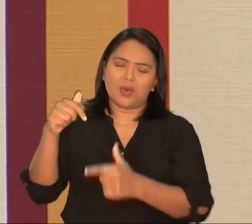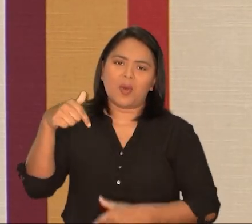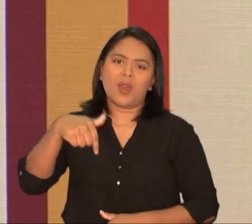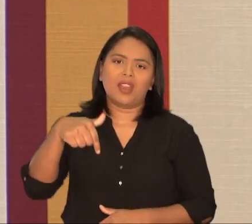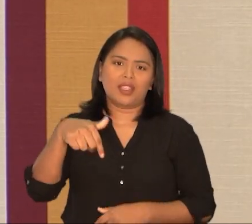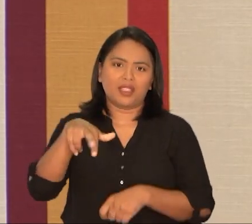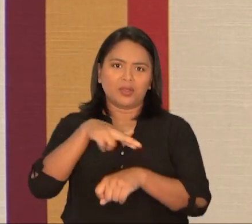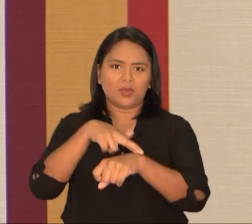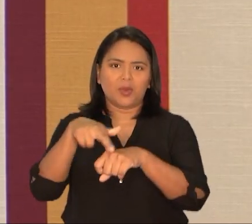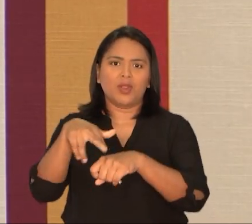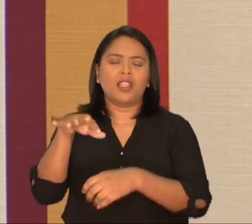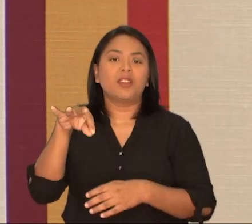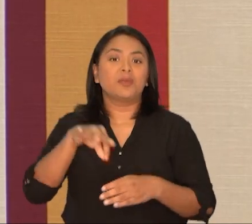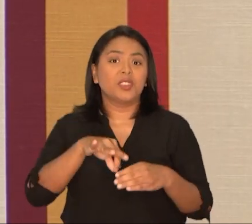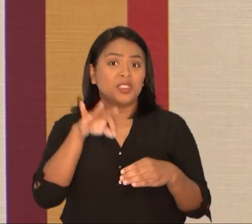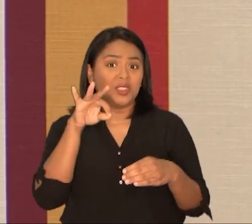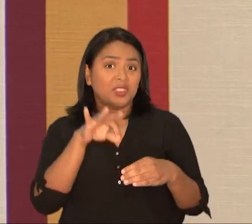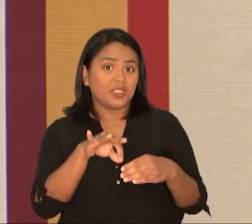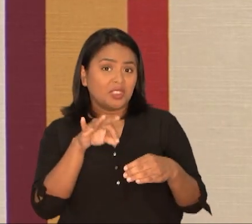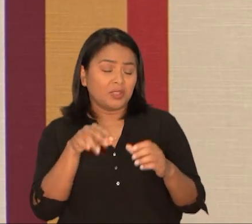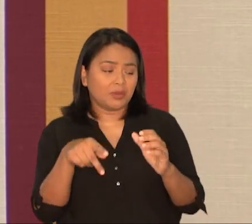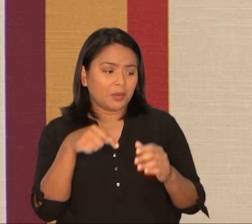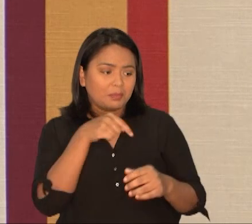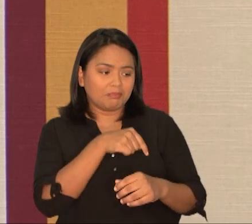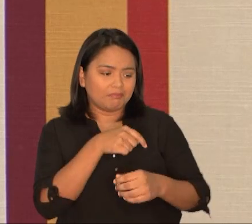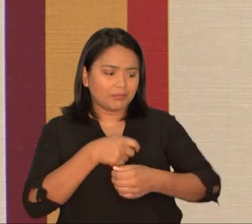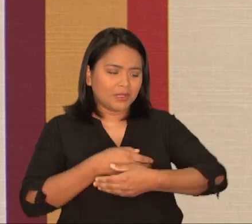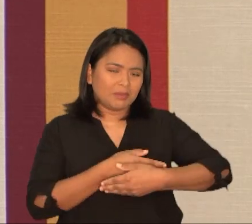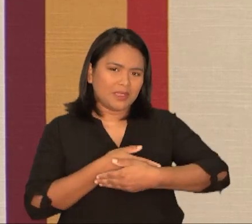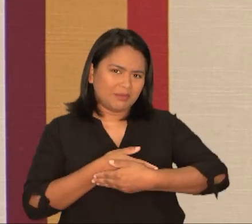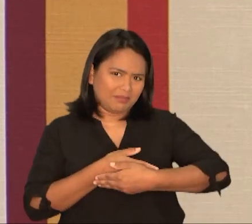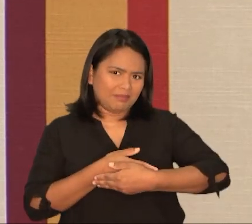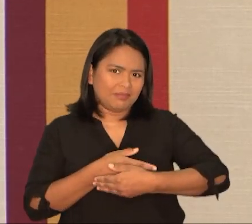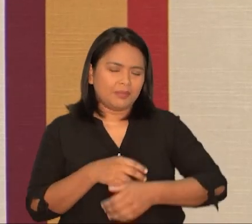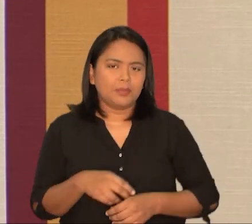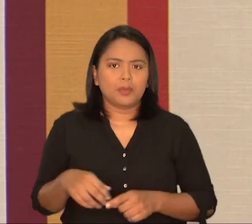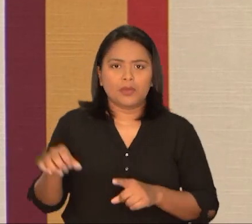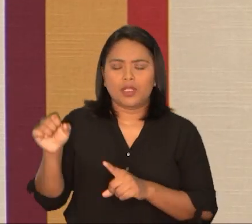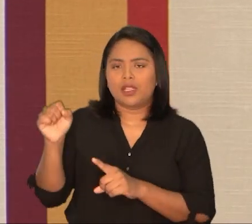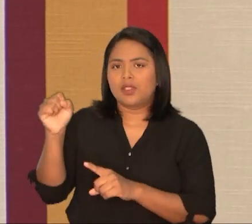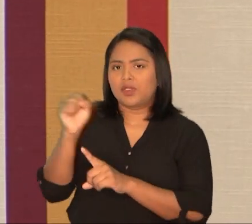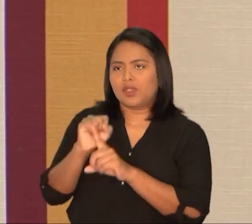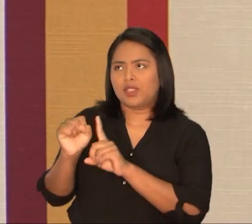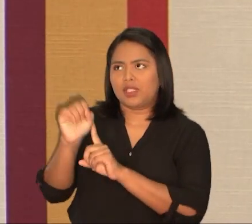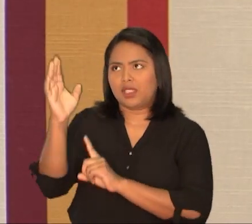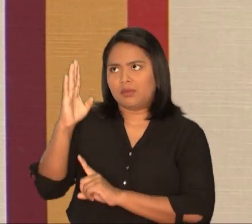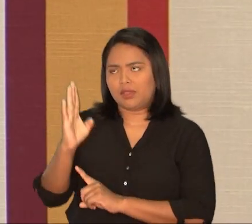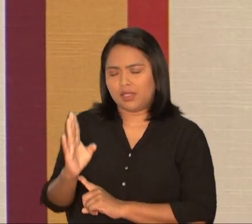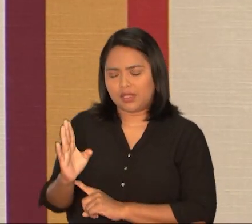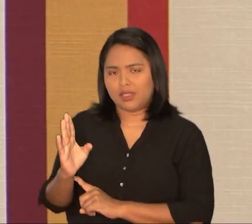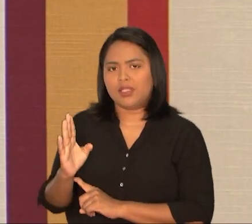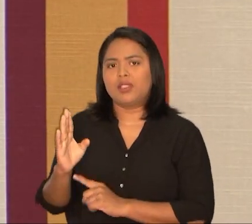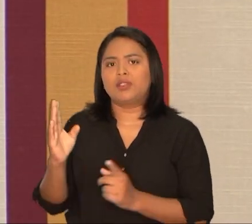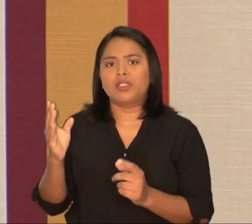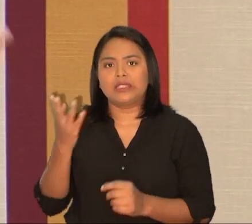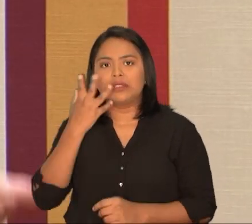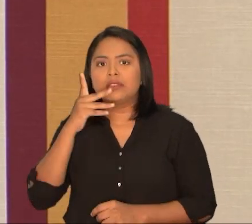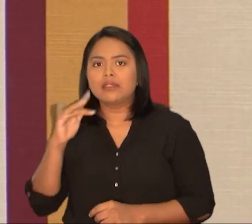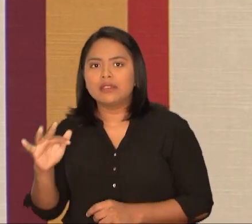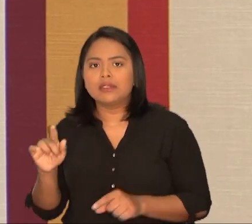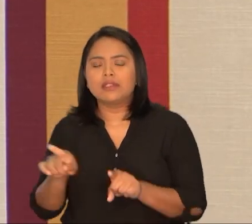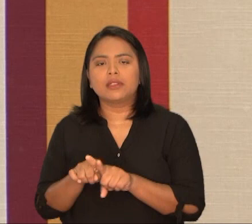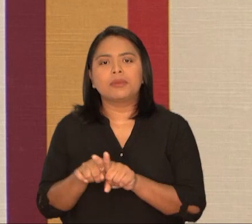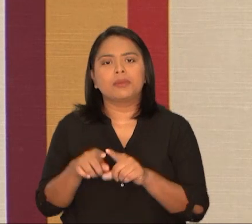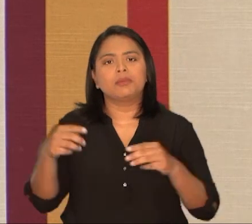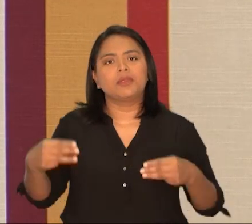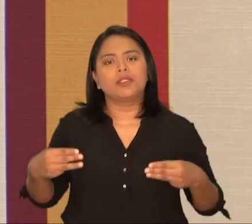muito forte com relação ao uso dos chás para os bebês. Tanto a Sociedade Brasileira de Pediatria quanto a Organização Mundial da Saúde,